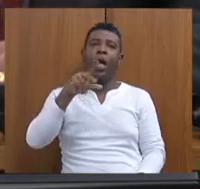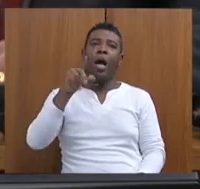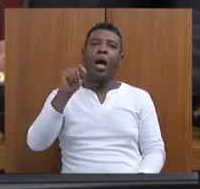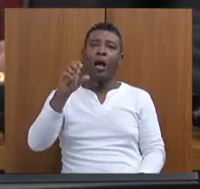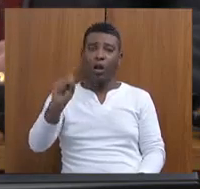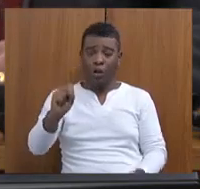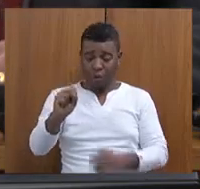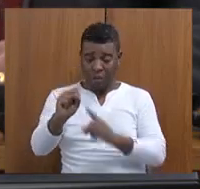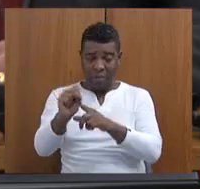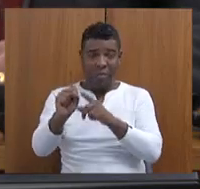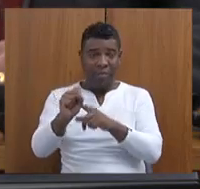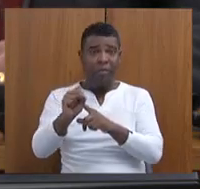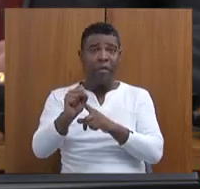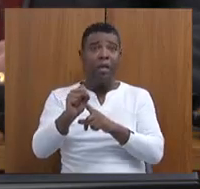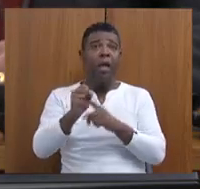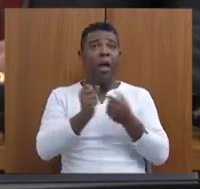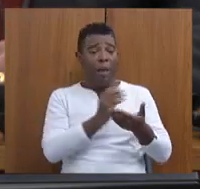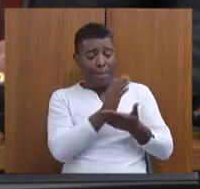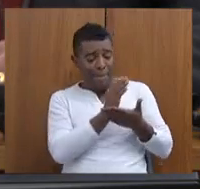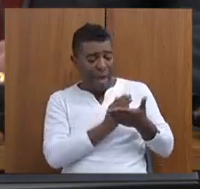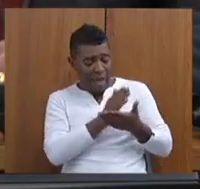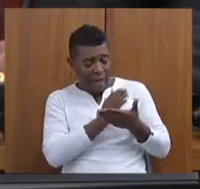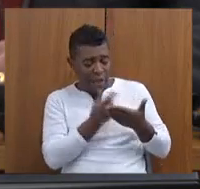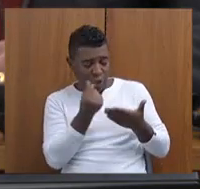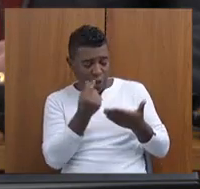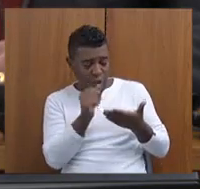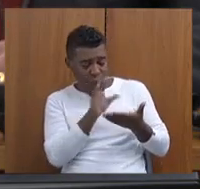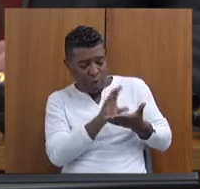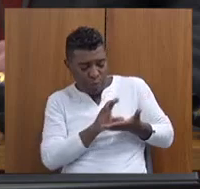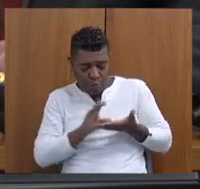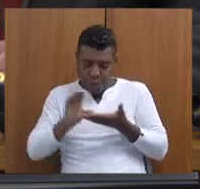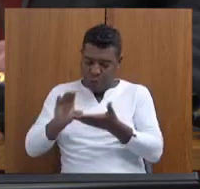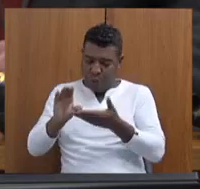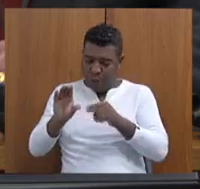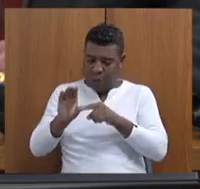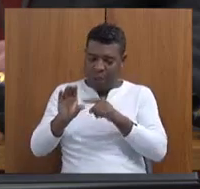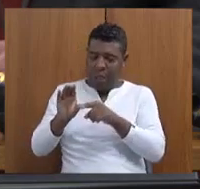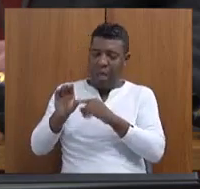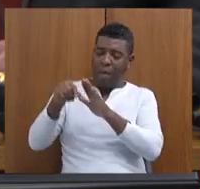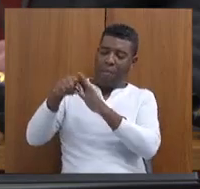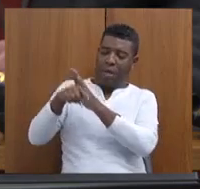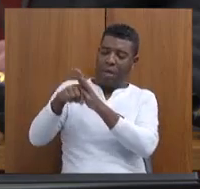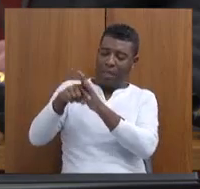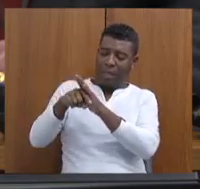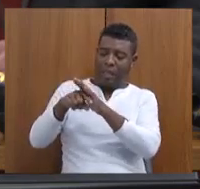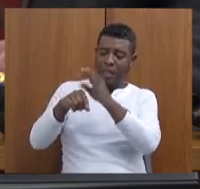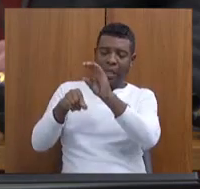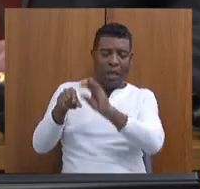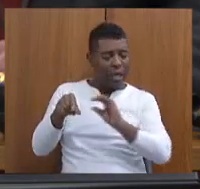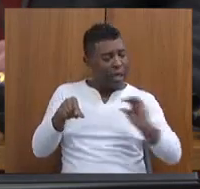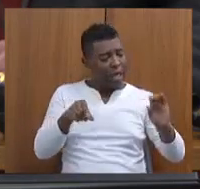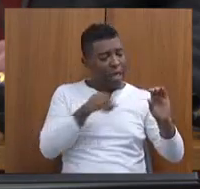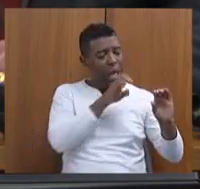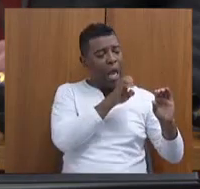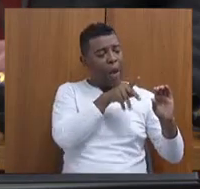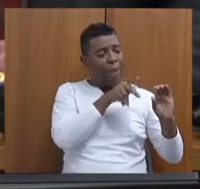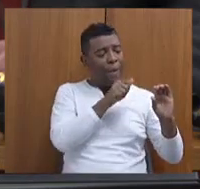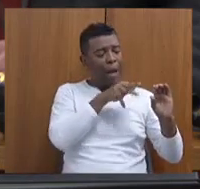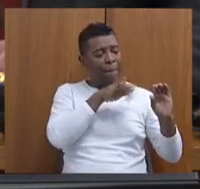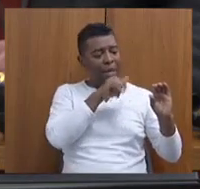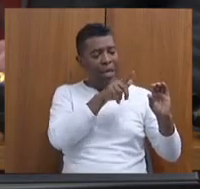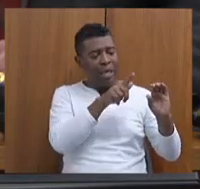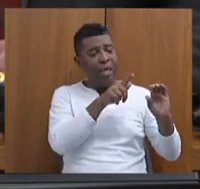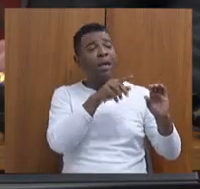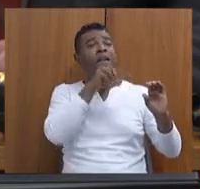recurso da fapemig para pesquisa seja transferido para a pamig para exatamente para